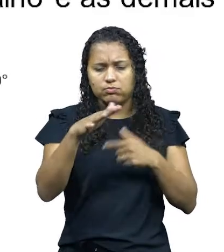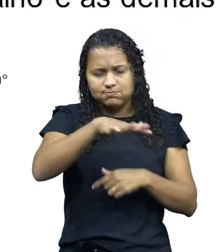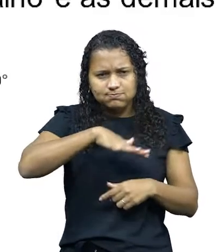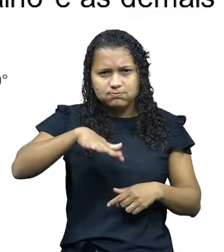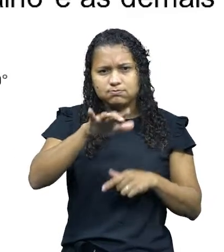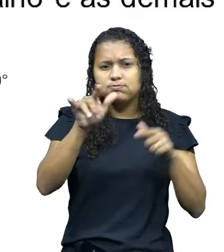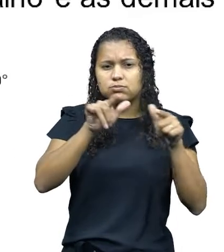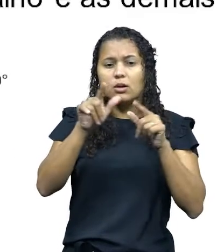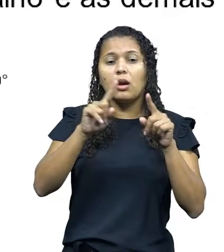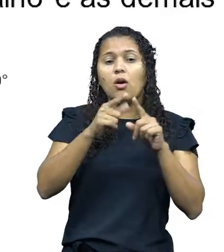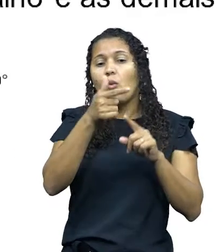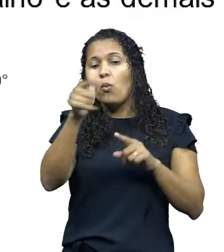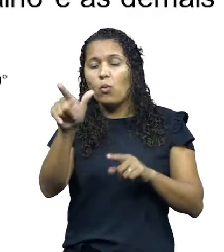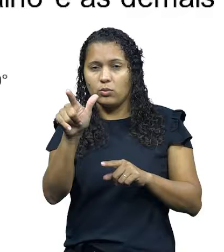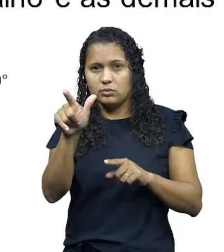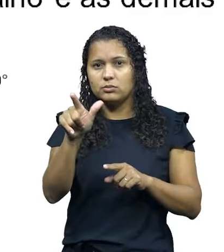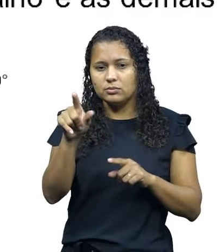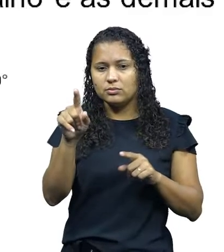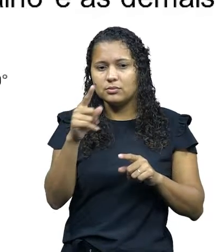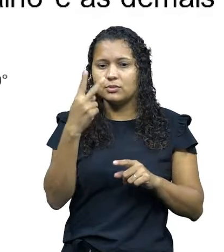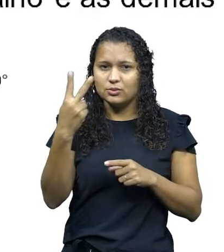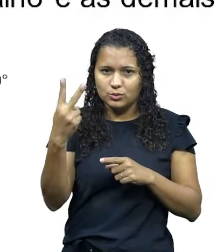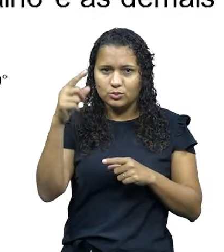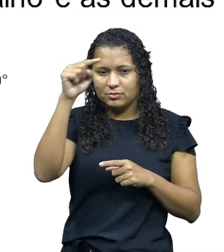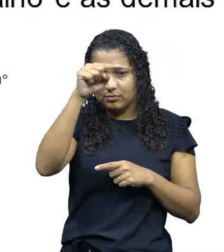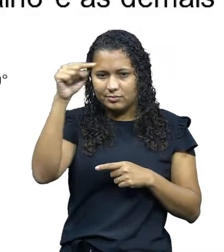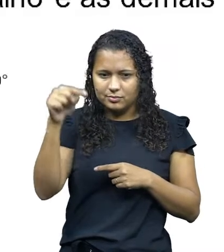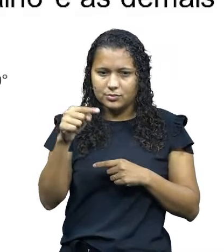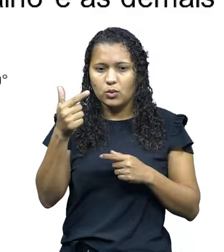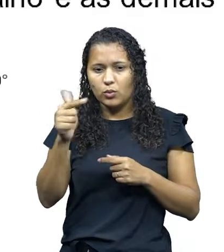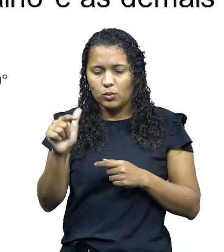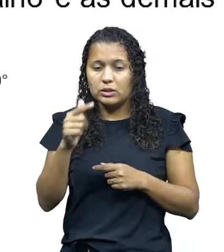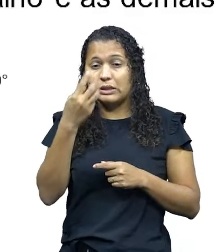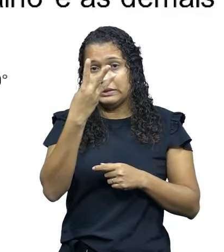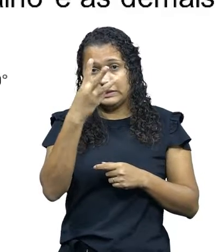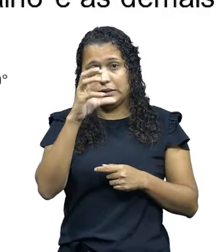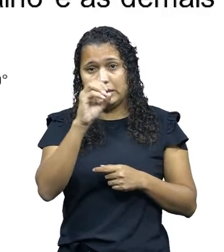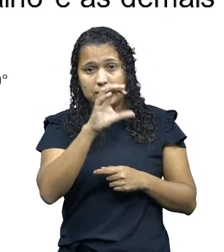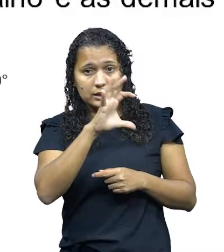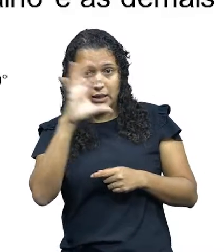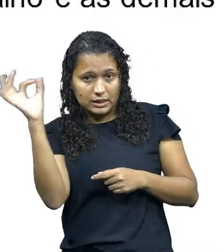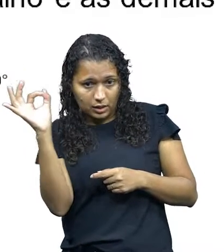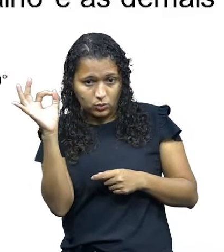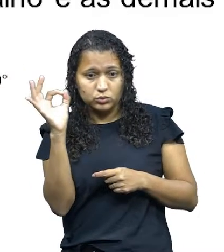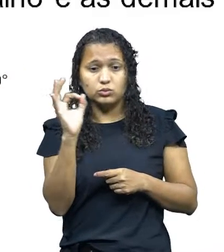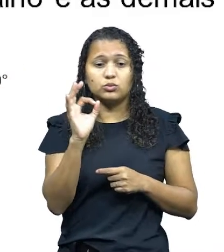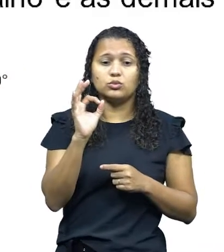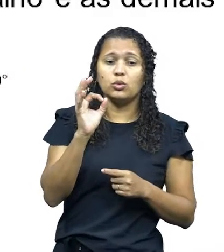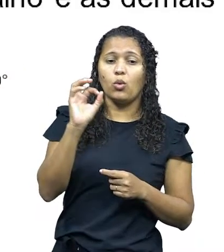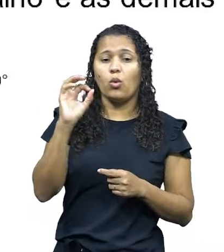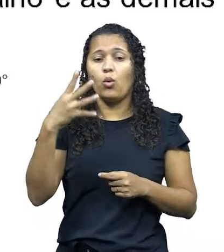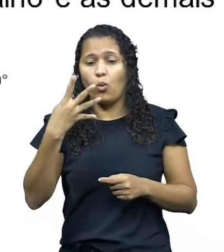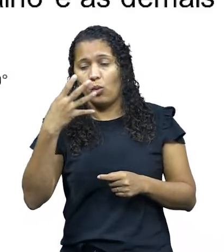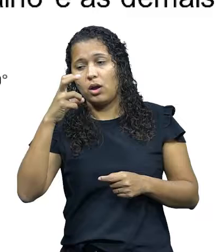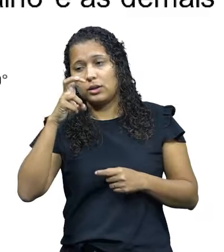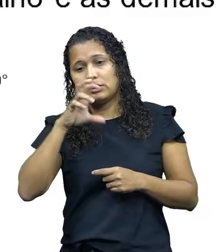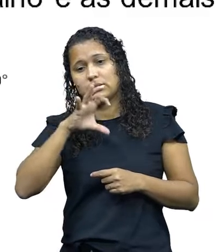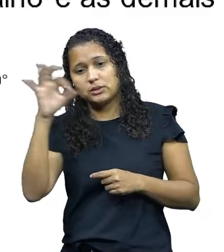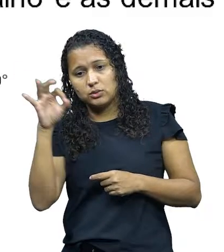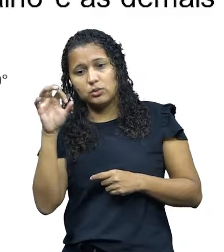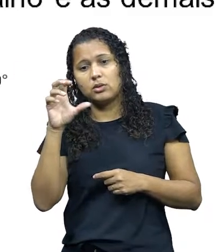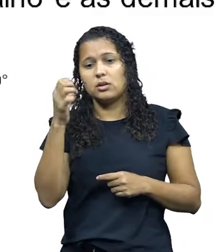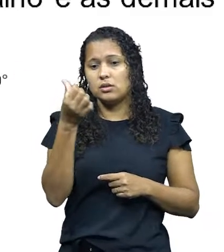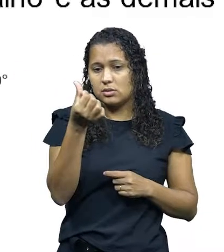oblíquas, as outras duas demais oblíquas, ao plano em 30 graus, 45 graus